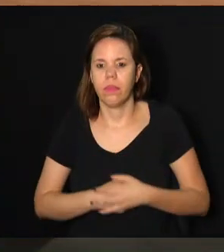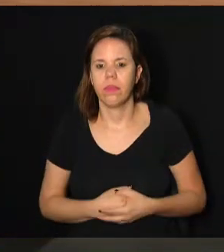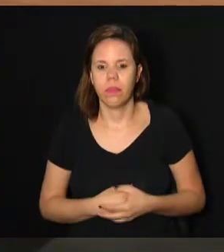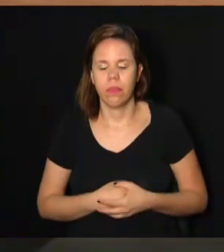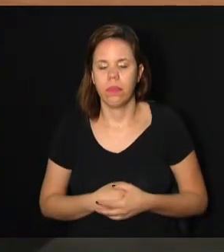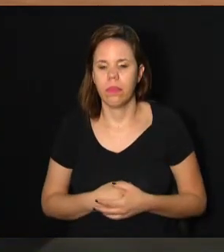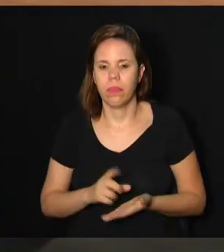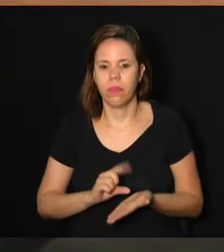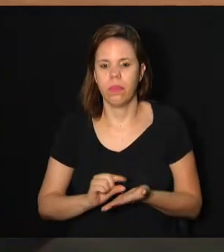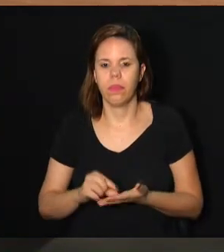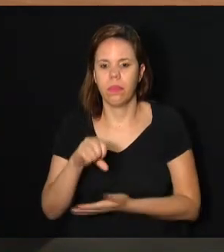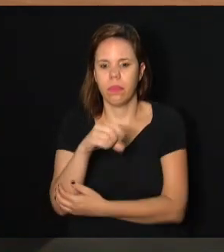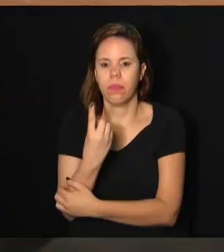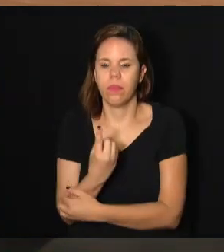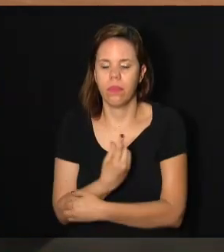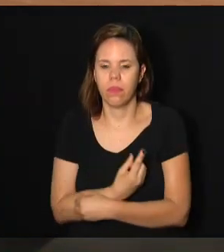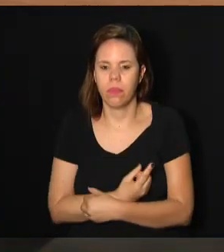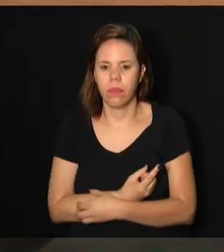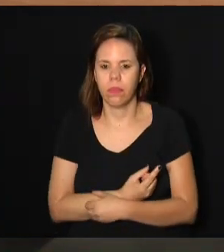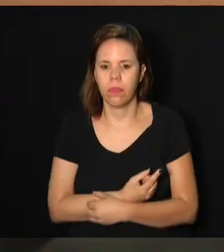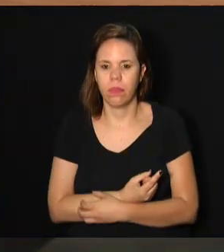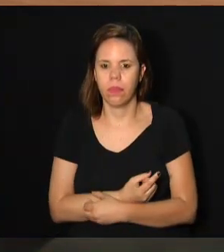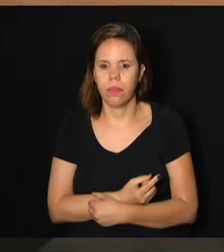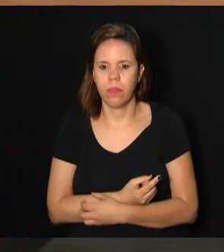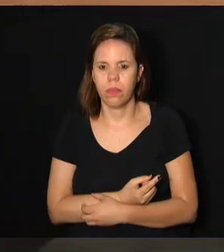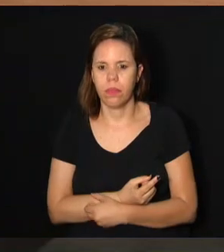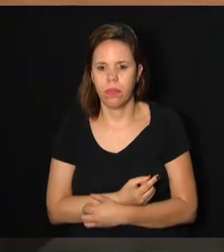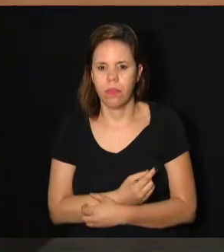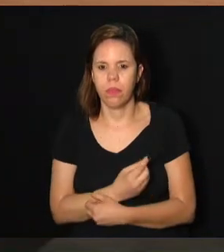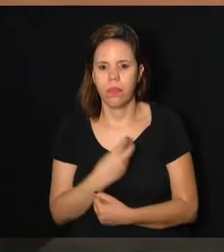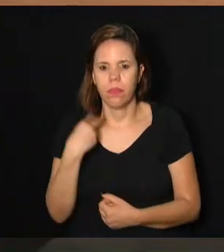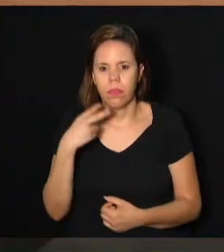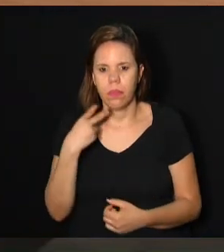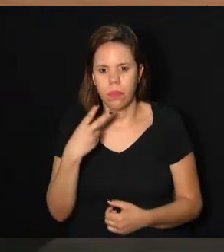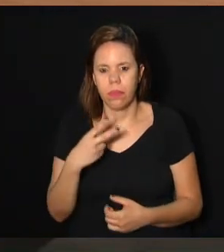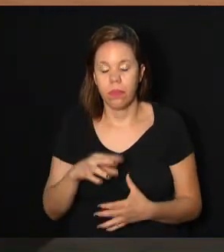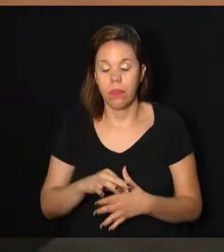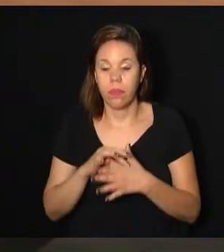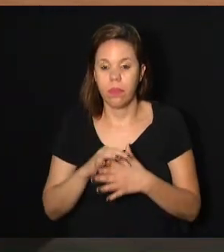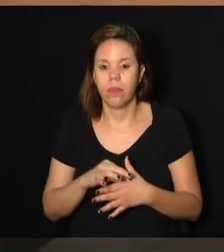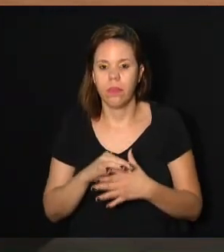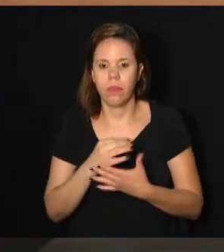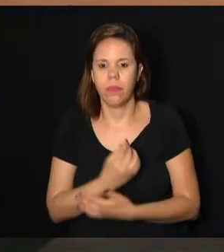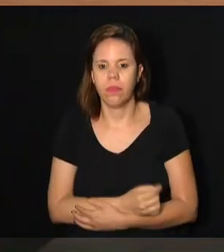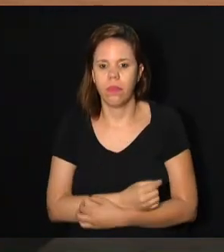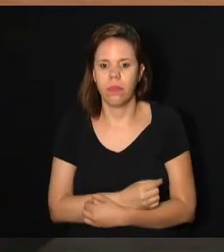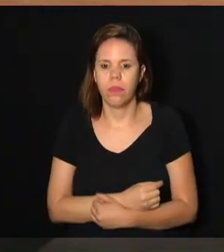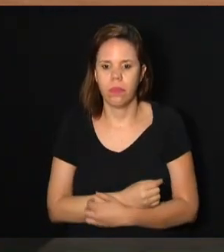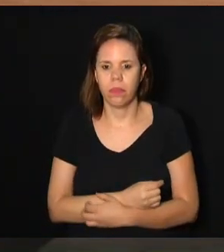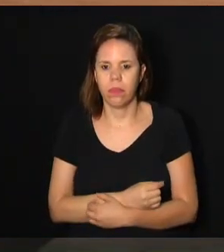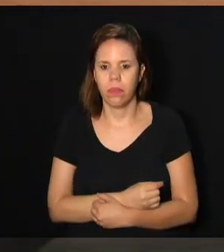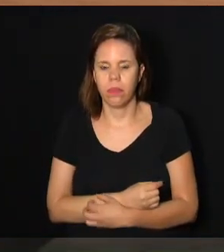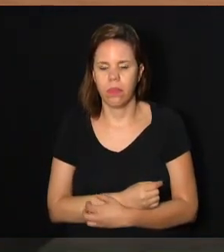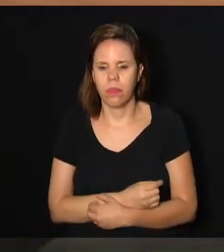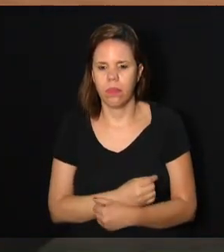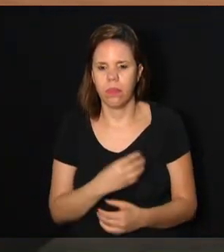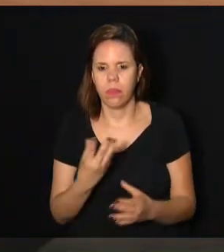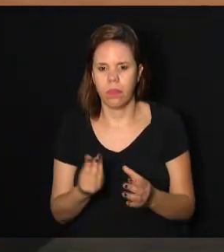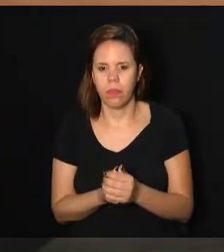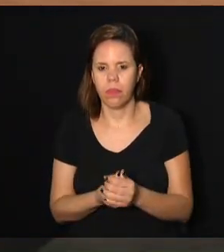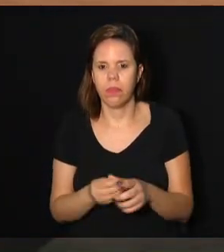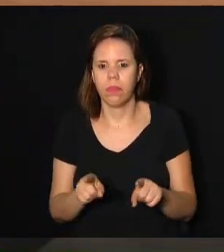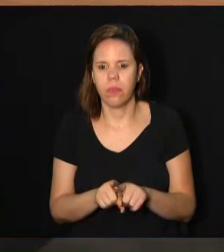O artigo 91, que o título é dos vereadores, capítulo dos líderes. Nós colocamos, que nem